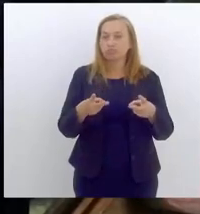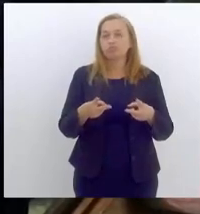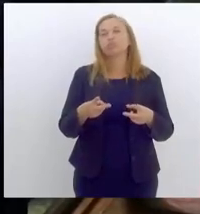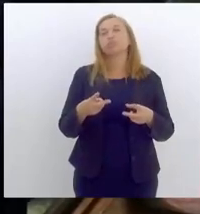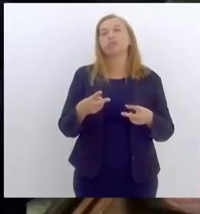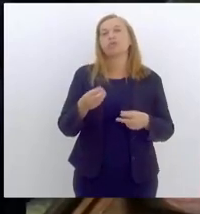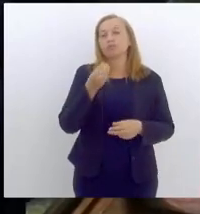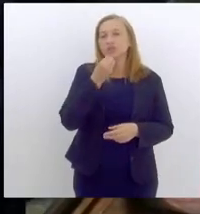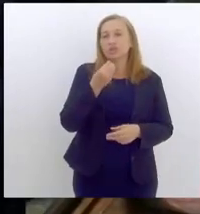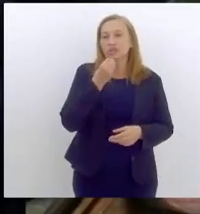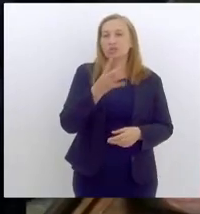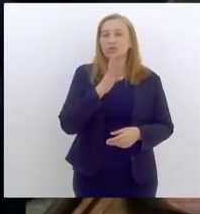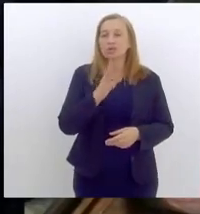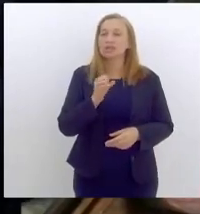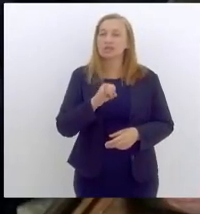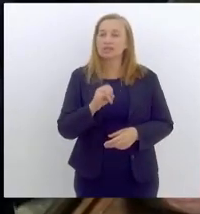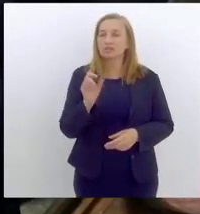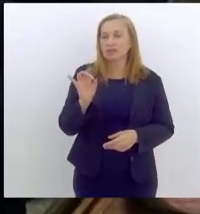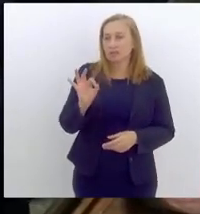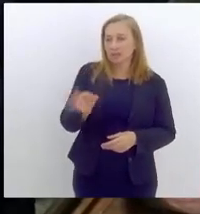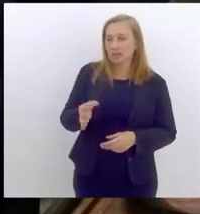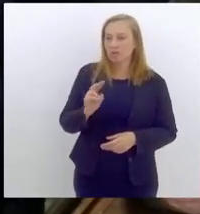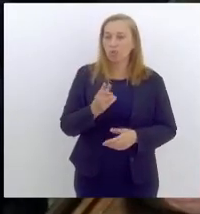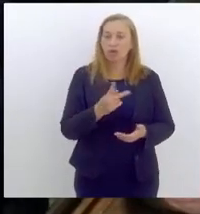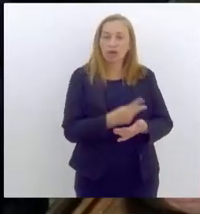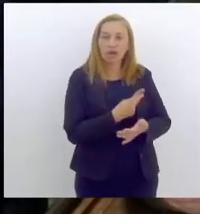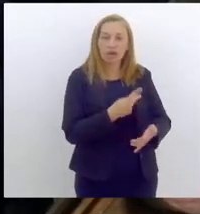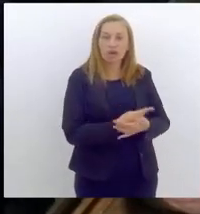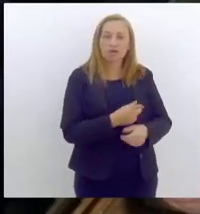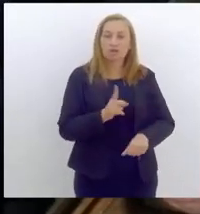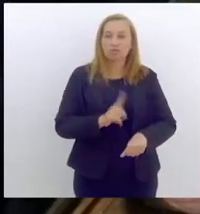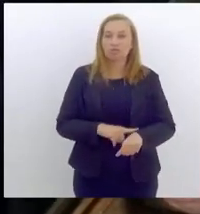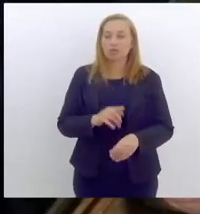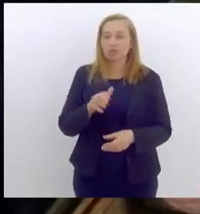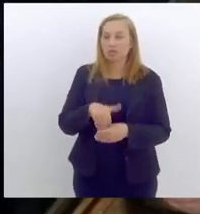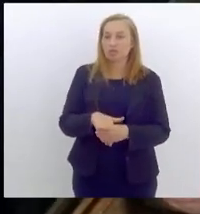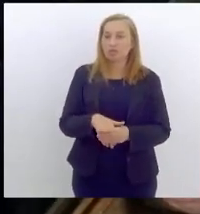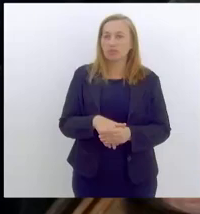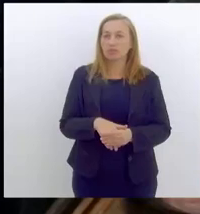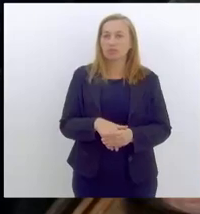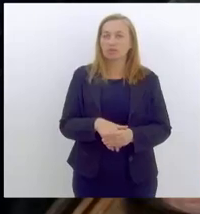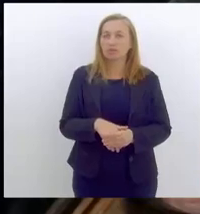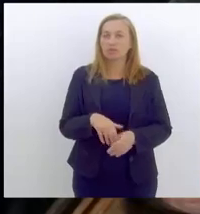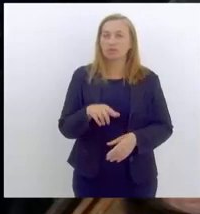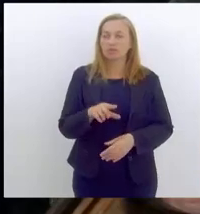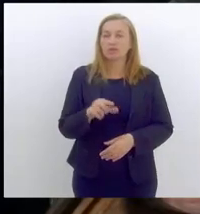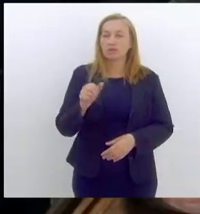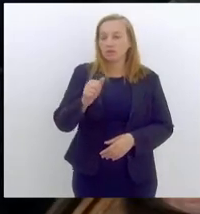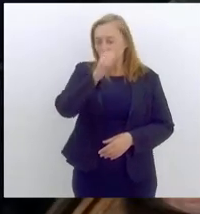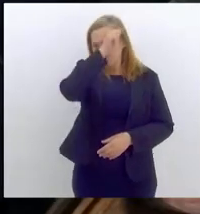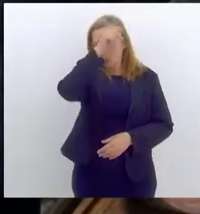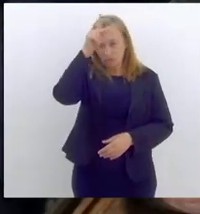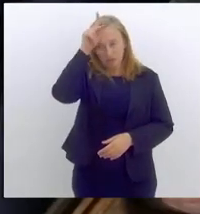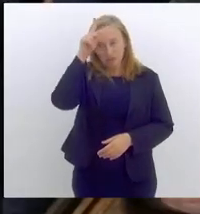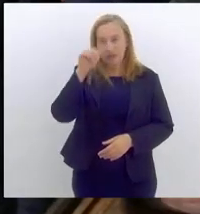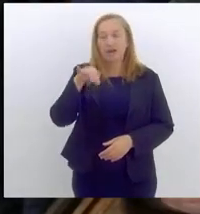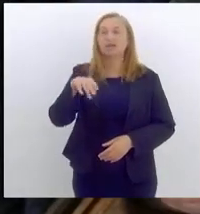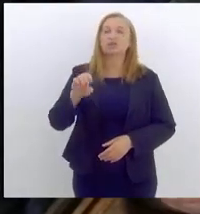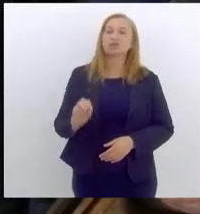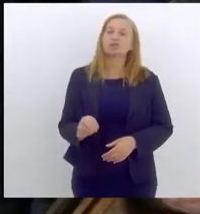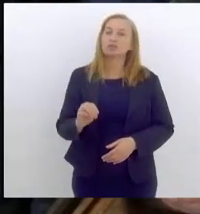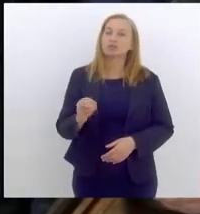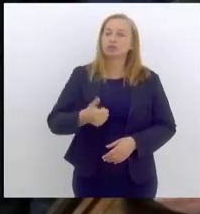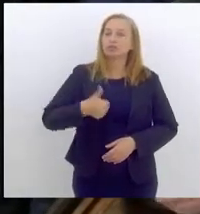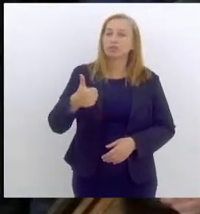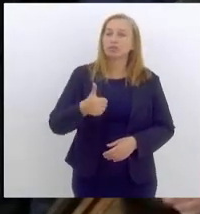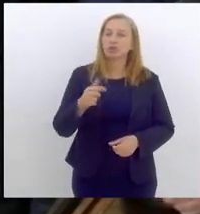posição foi correta ou foi errada. E na hora do voto, elegeu o prefeito Axel Grael do primeiro turno por